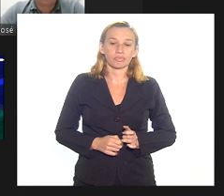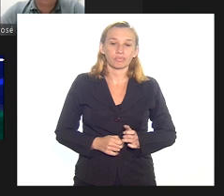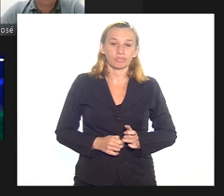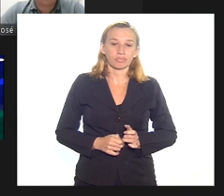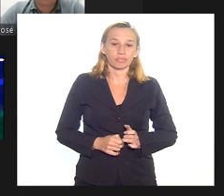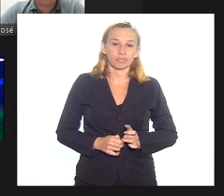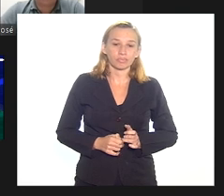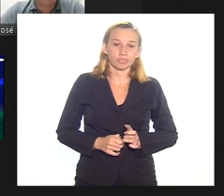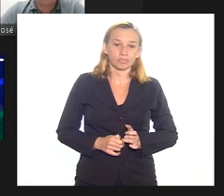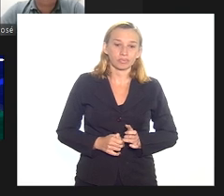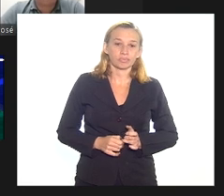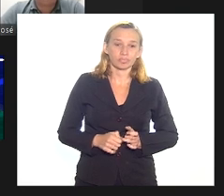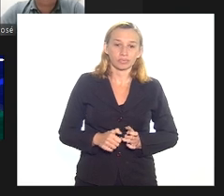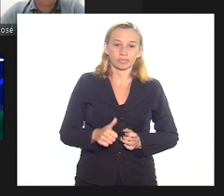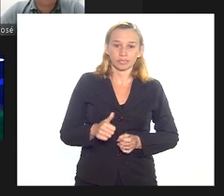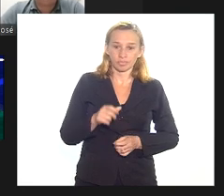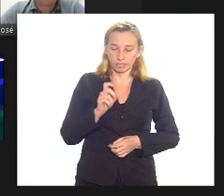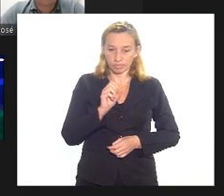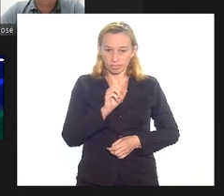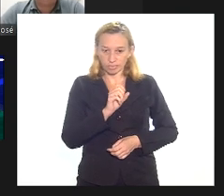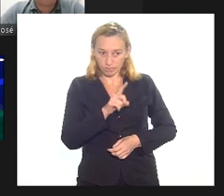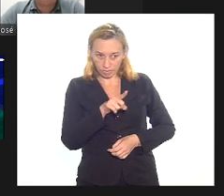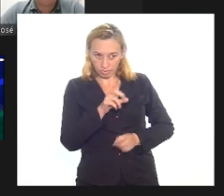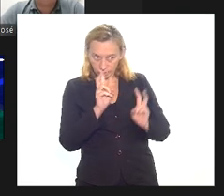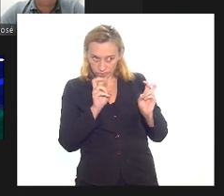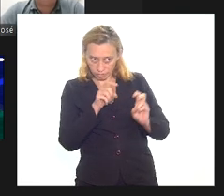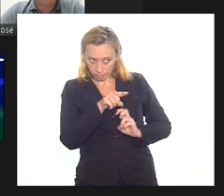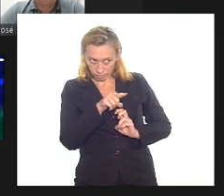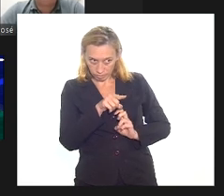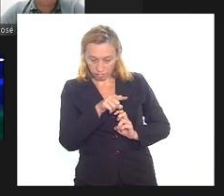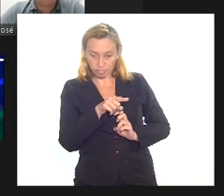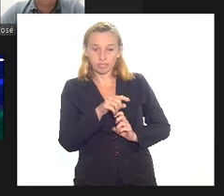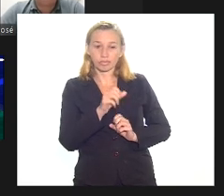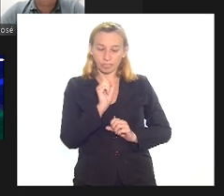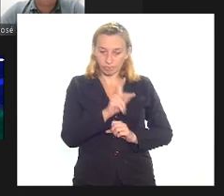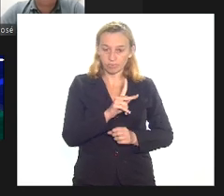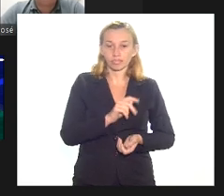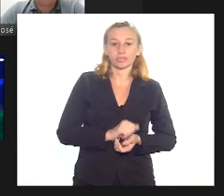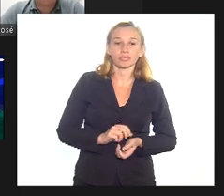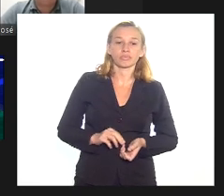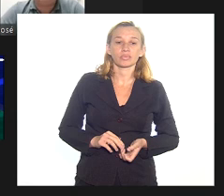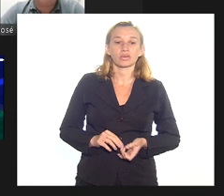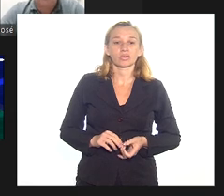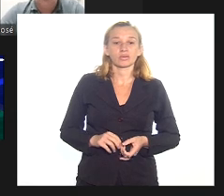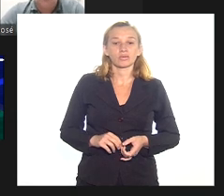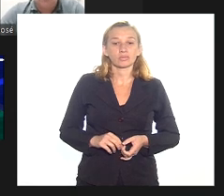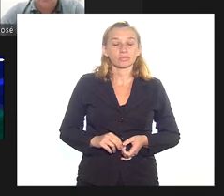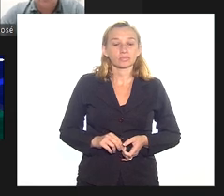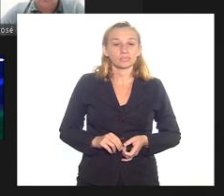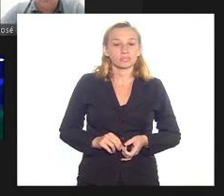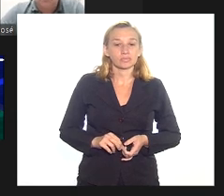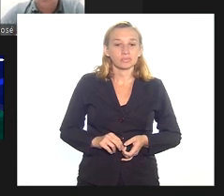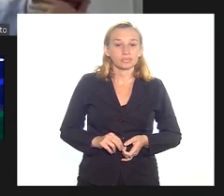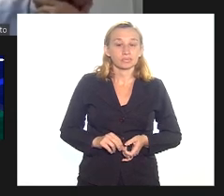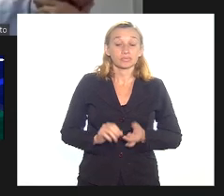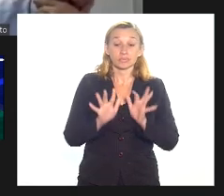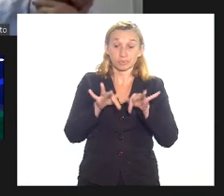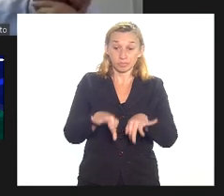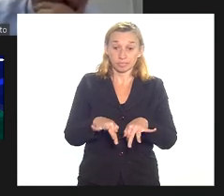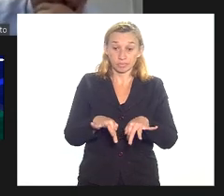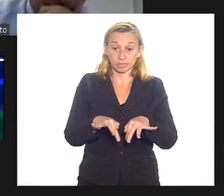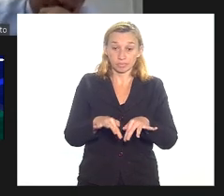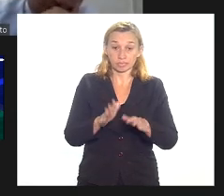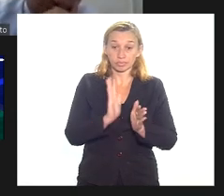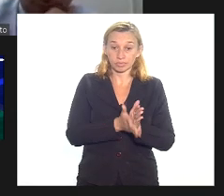É isso mesmo, não? Era isso? Isso mesmo. Tá bom. Então, está encerrada